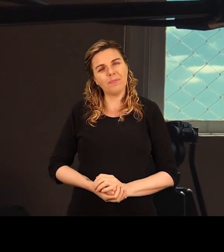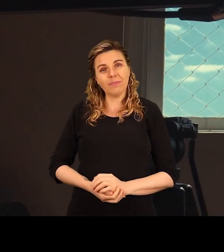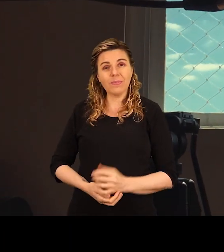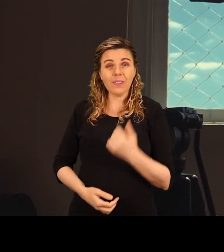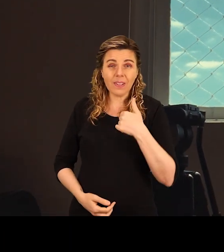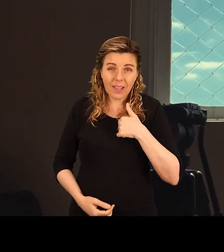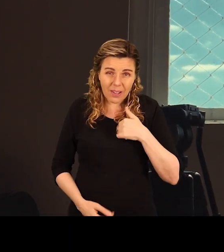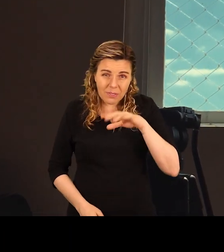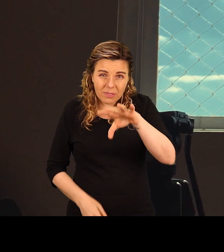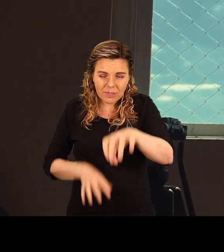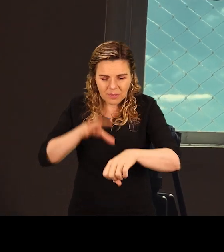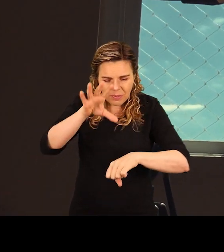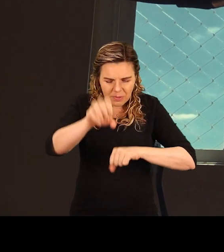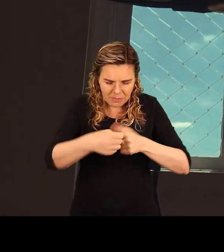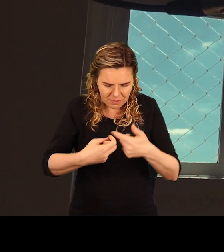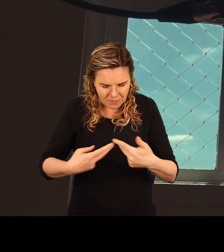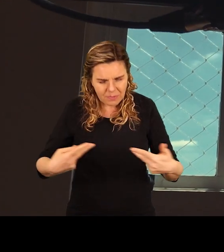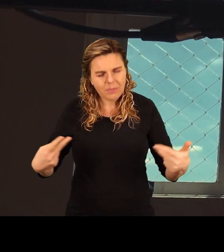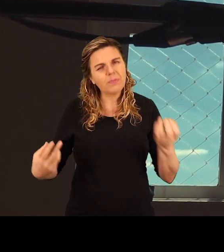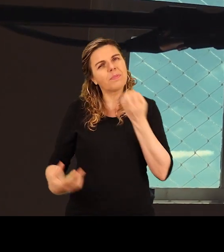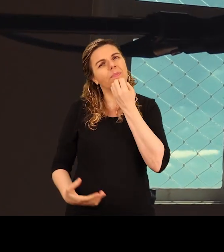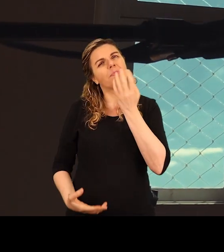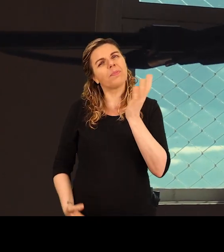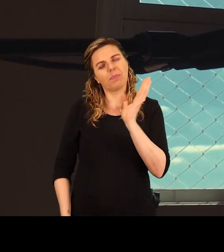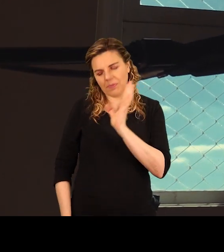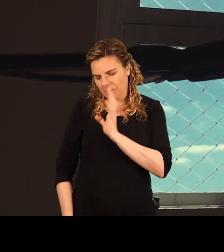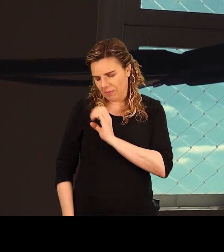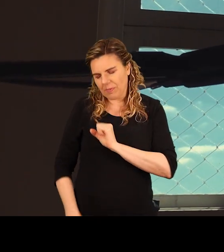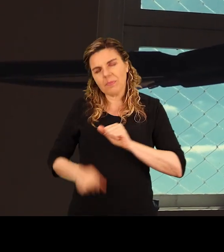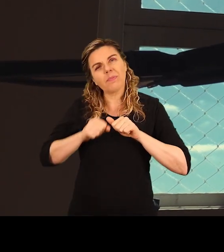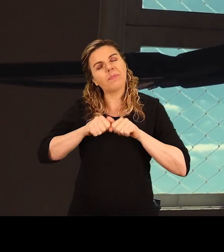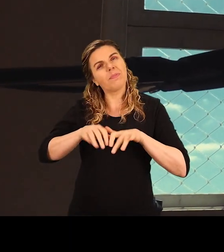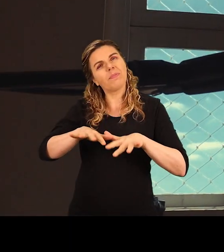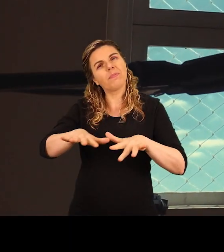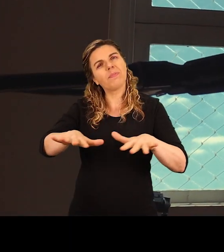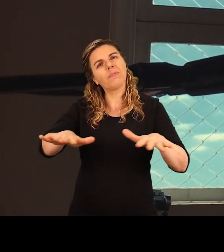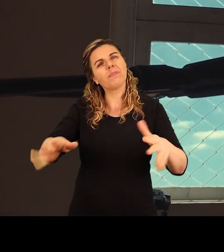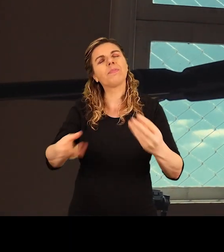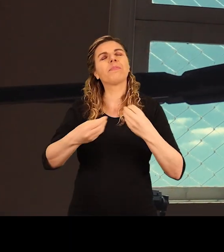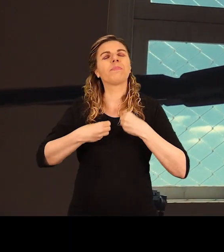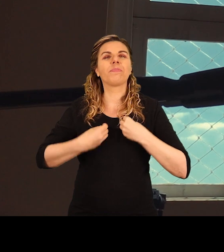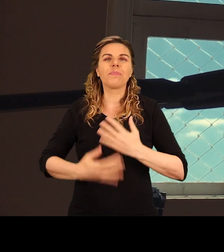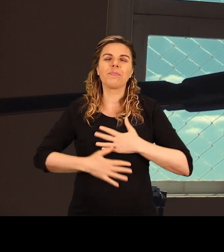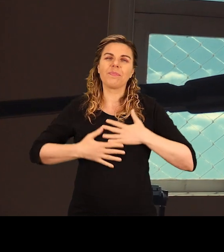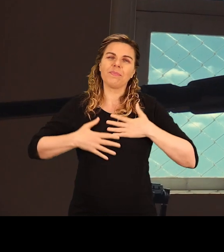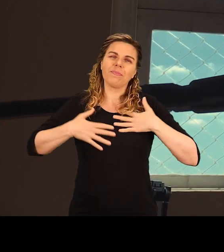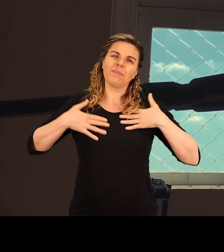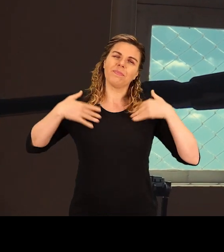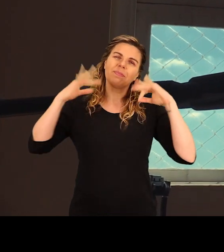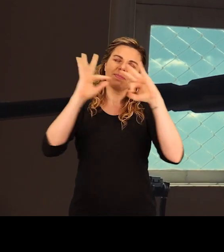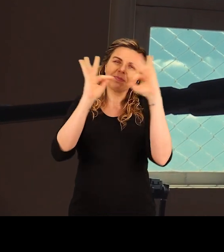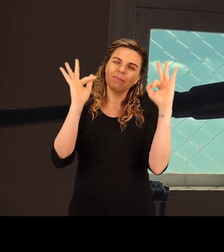Eu vim colher o bem, espalhar o amor, isso me faz